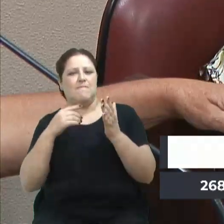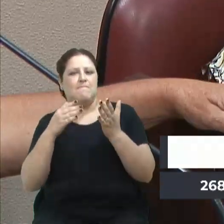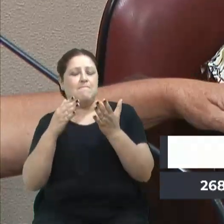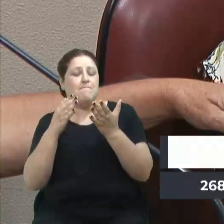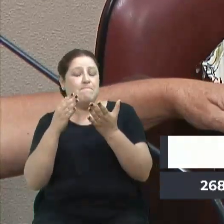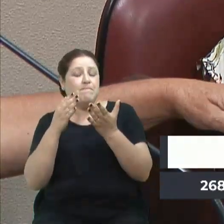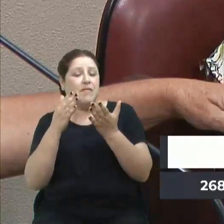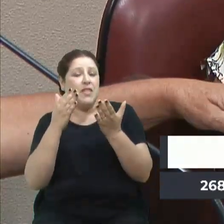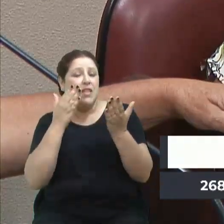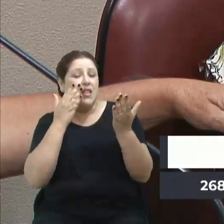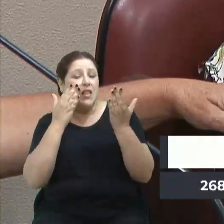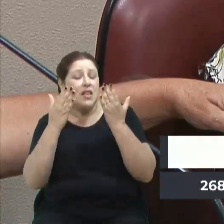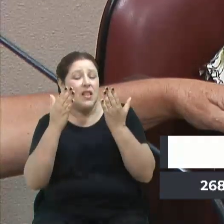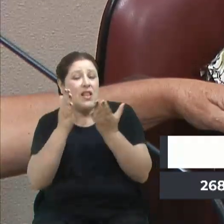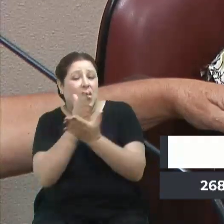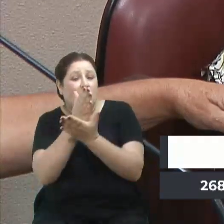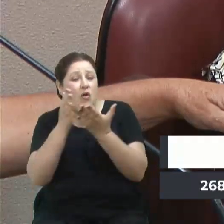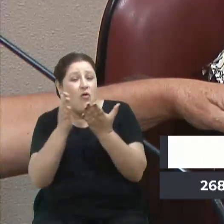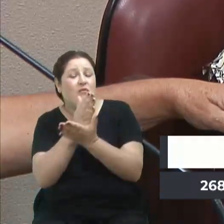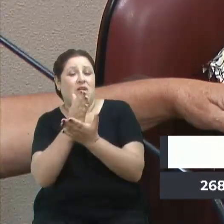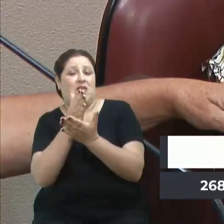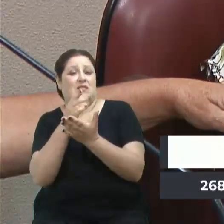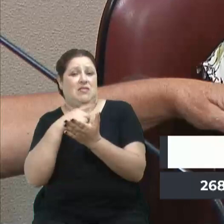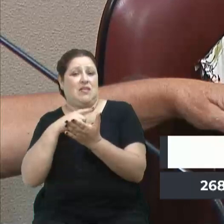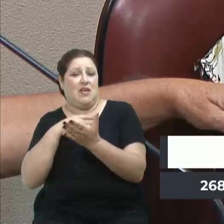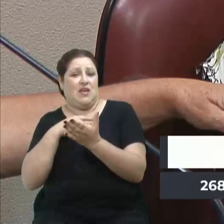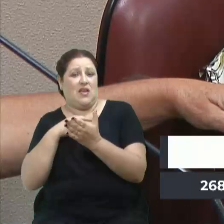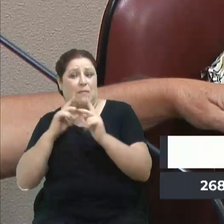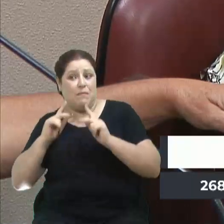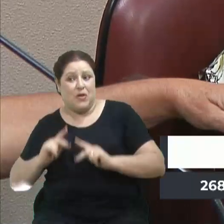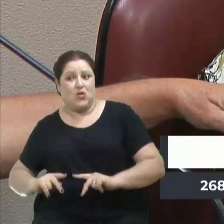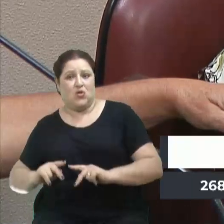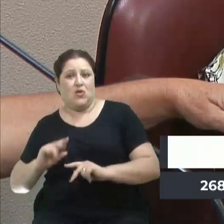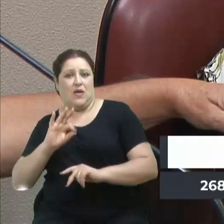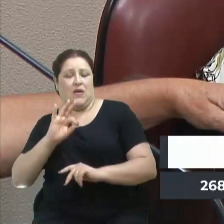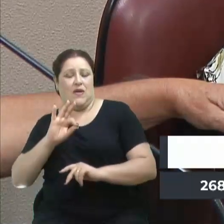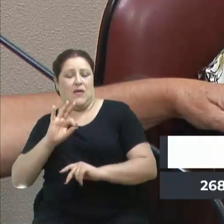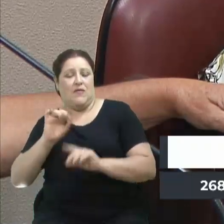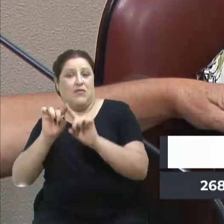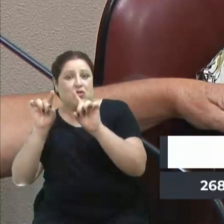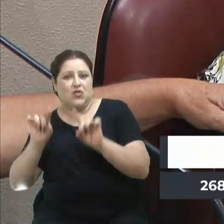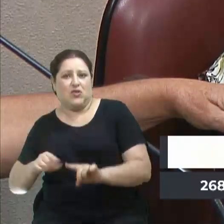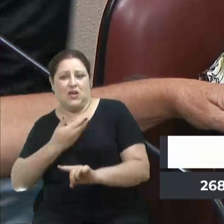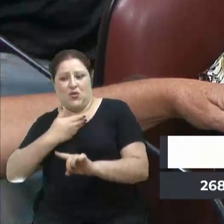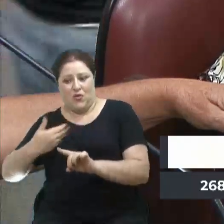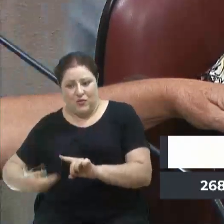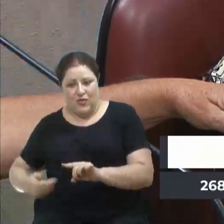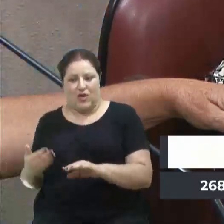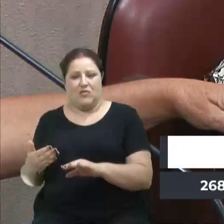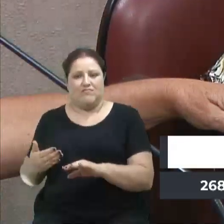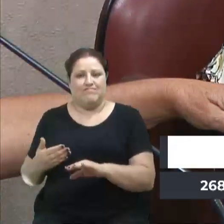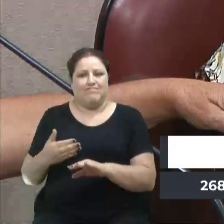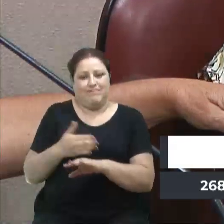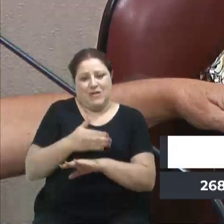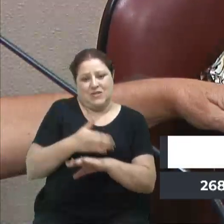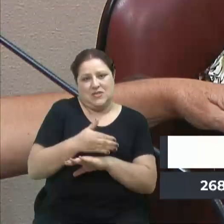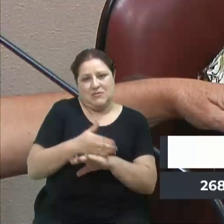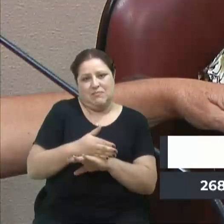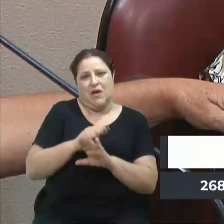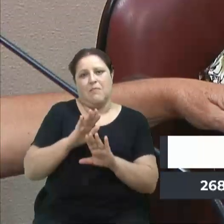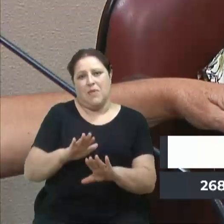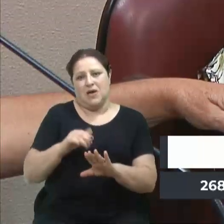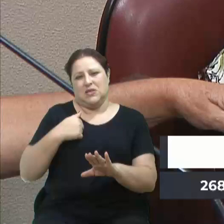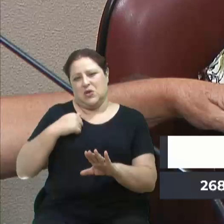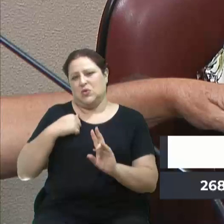importante que tenha uma força-tarefa, como ele anunciou, e acho que tudo isso traz à tona aqui, sempre. Me posicionei ontem nas minhas redes